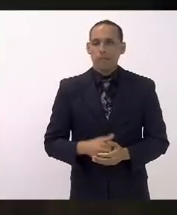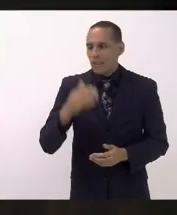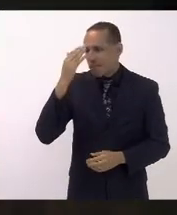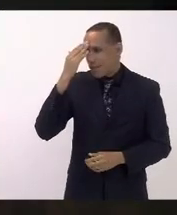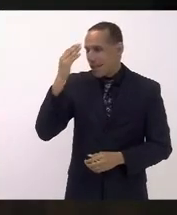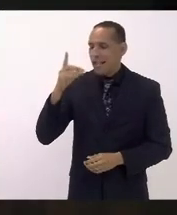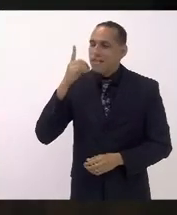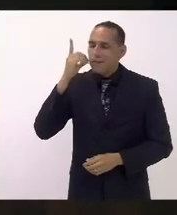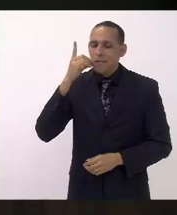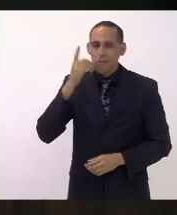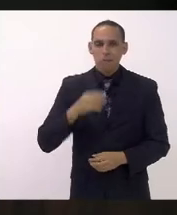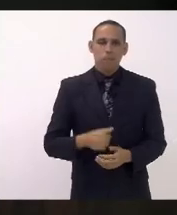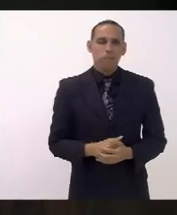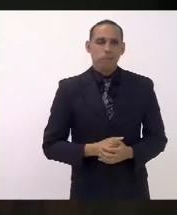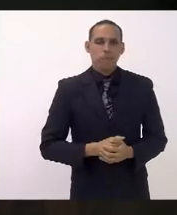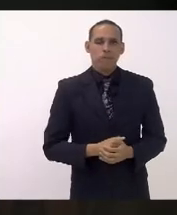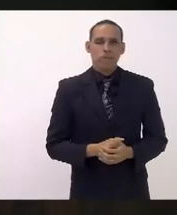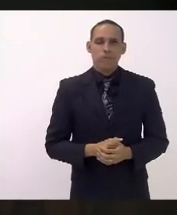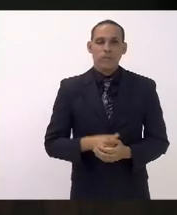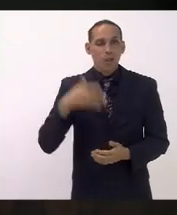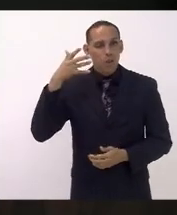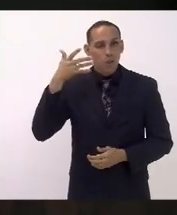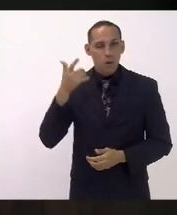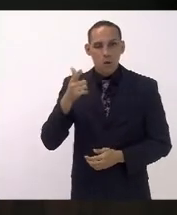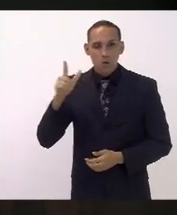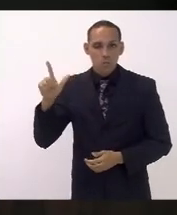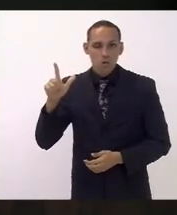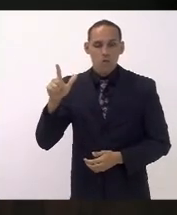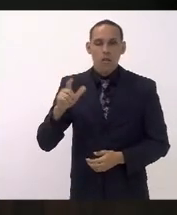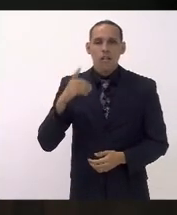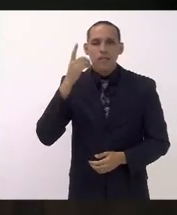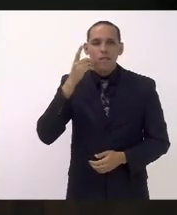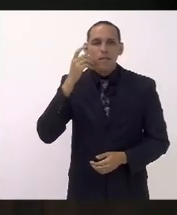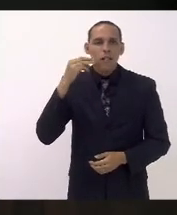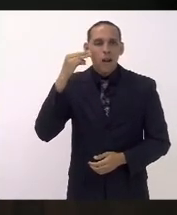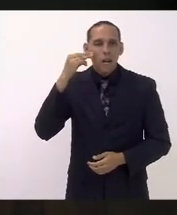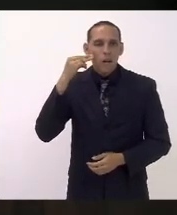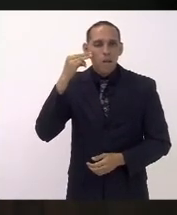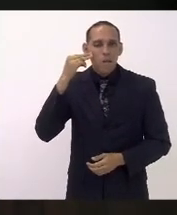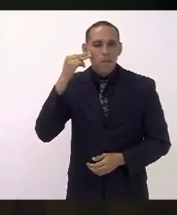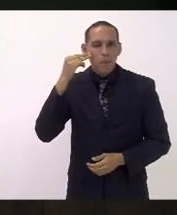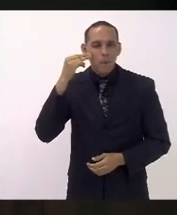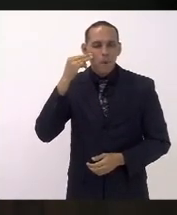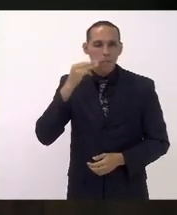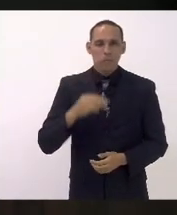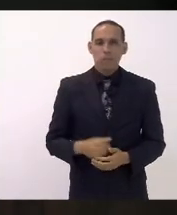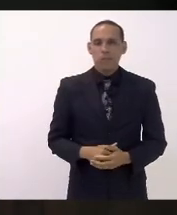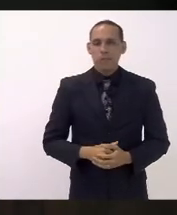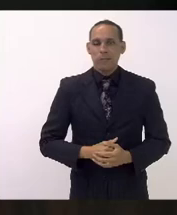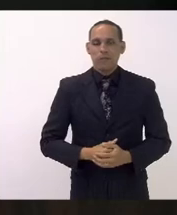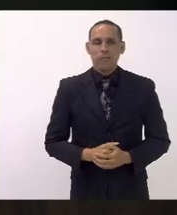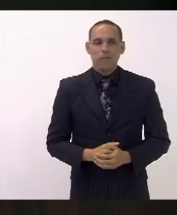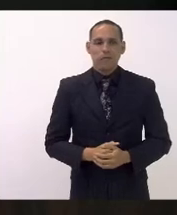Obrigado, deputado. Próximo orador inscrito é a nobre deputada Mônica Francisco.